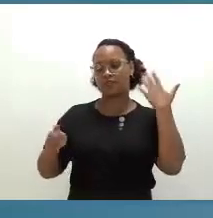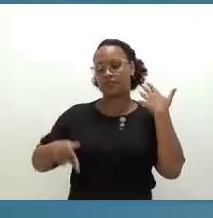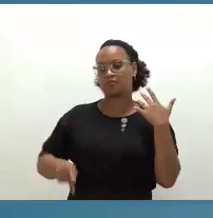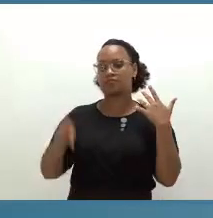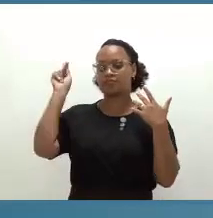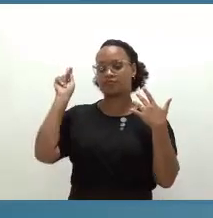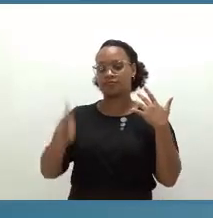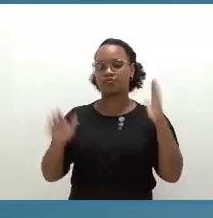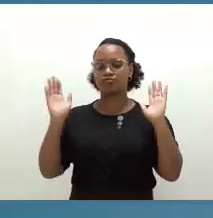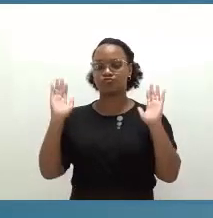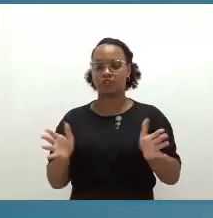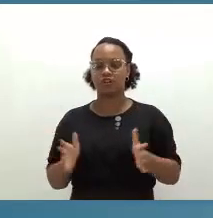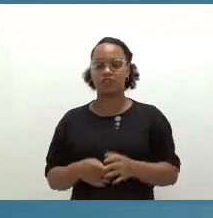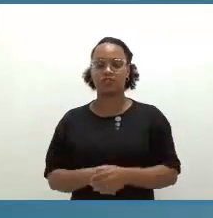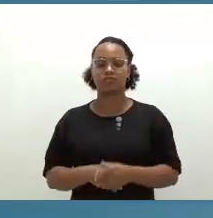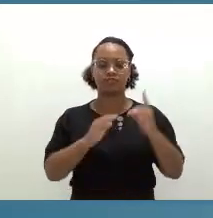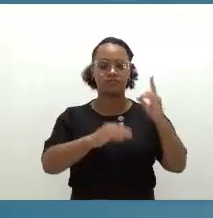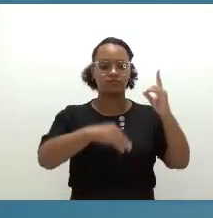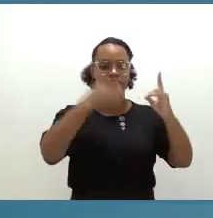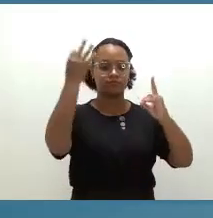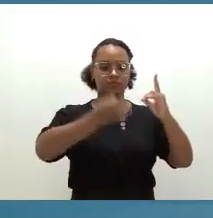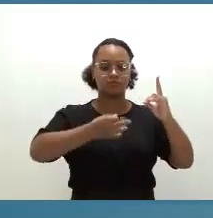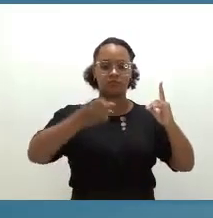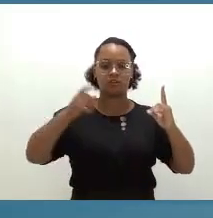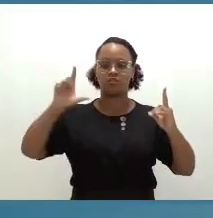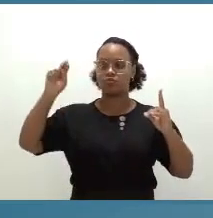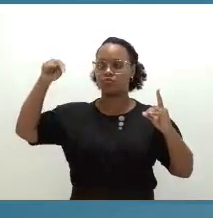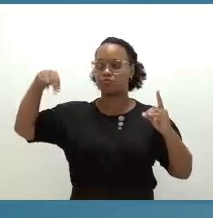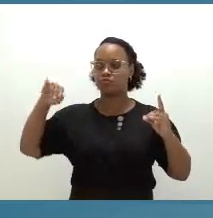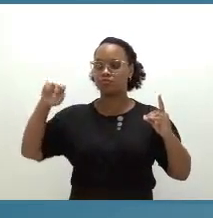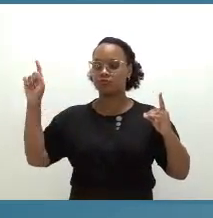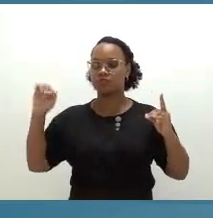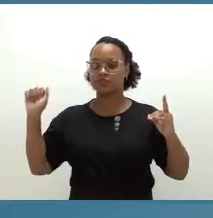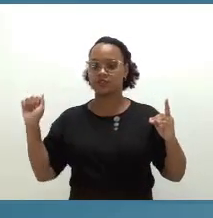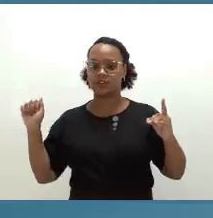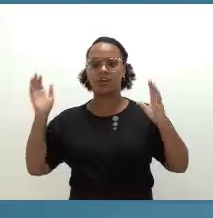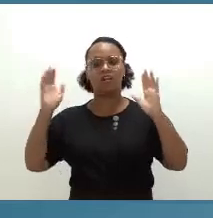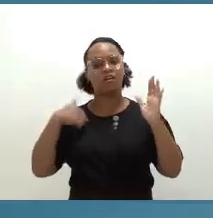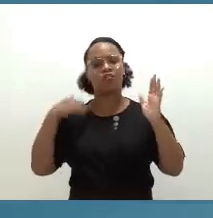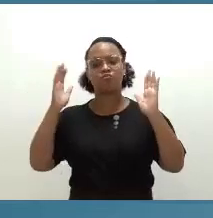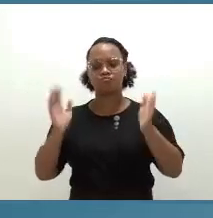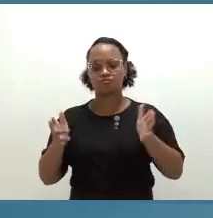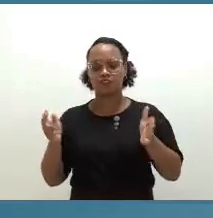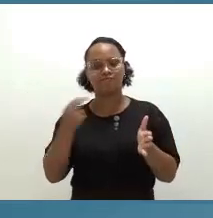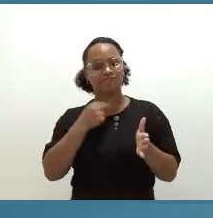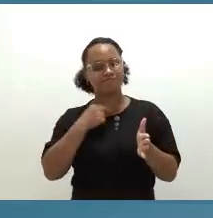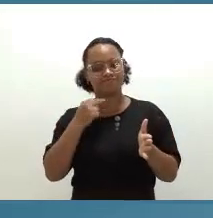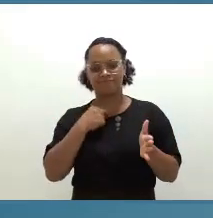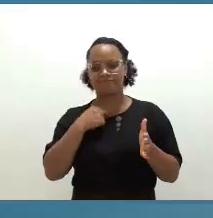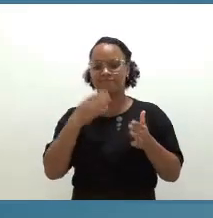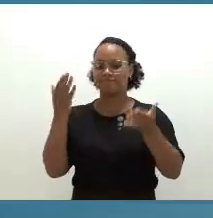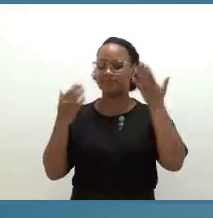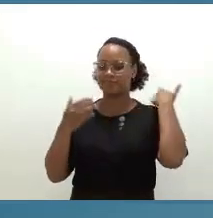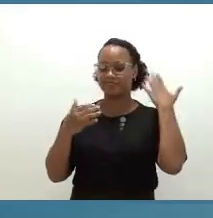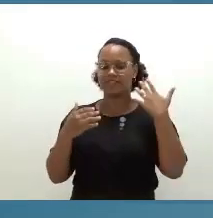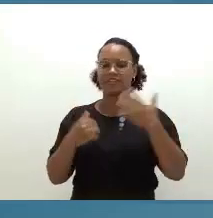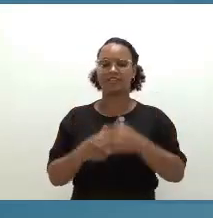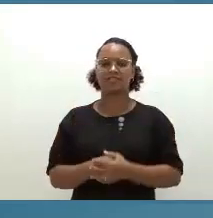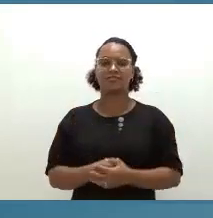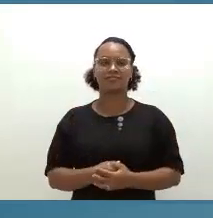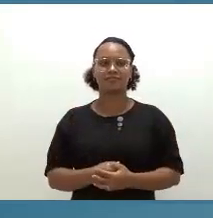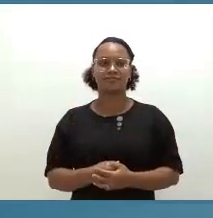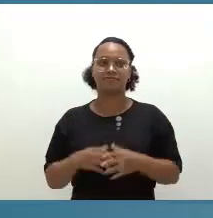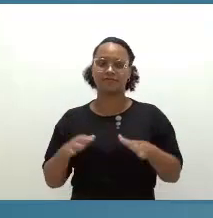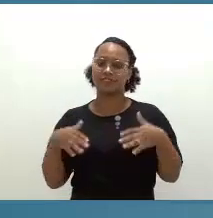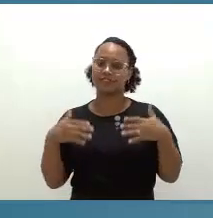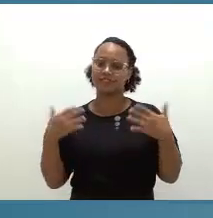Desembargadora Luzia Nádia Guimarães Nascimento. Excelência, já tive a honra de presidir este Tribunal de Justiça.